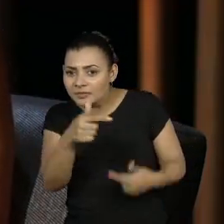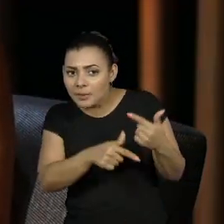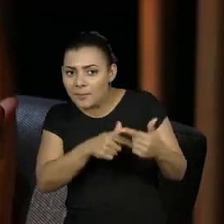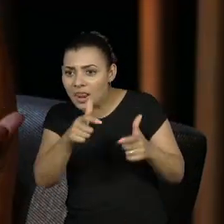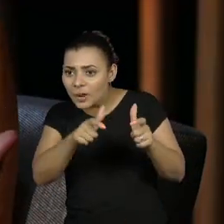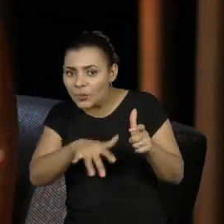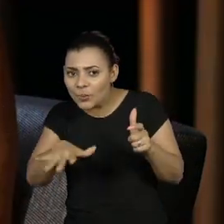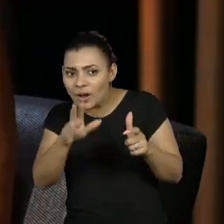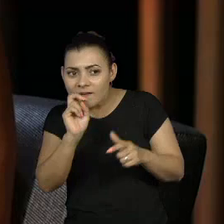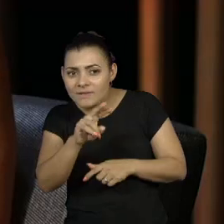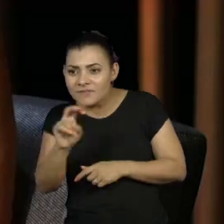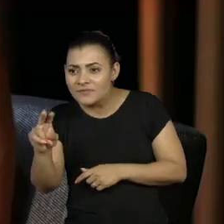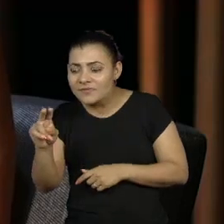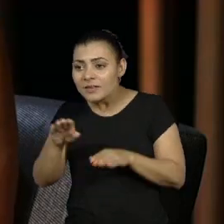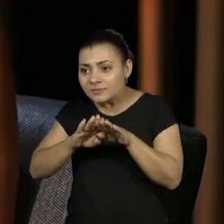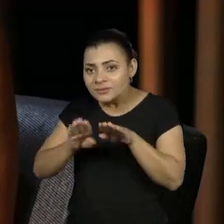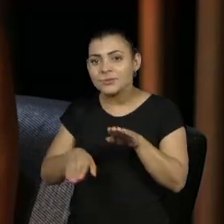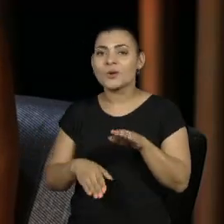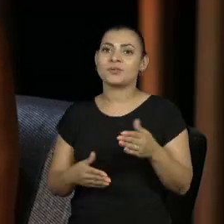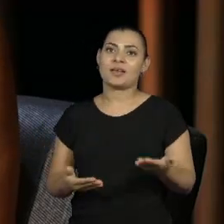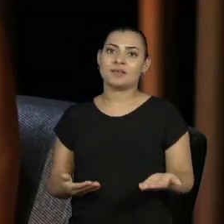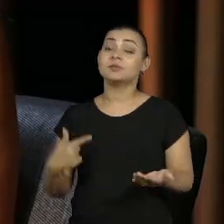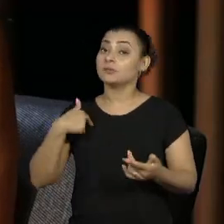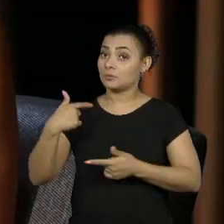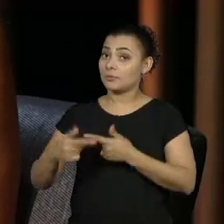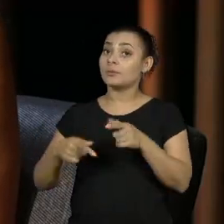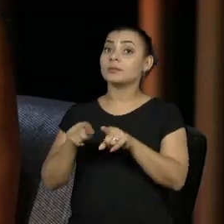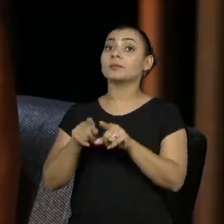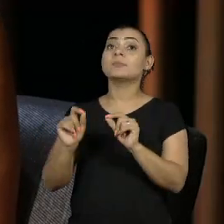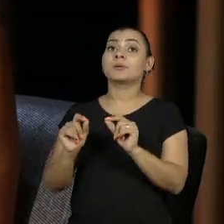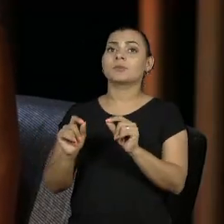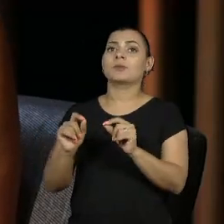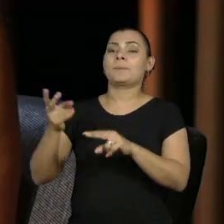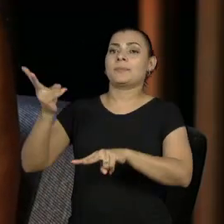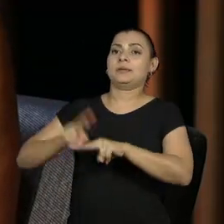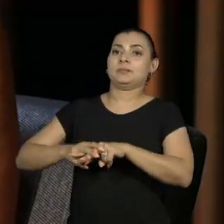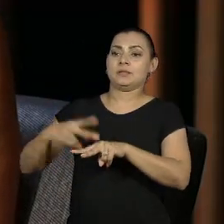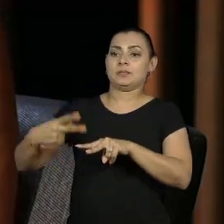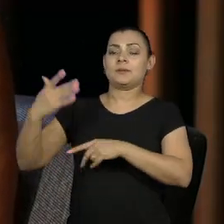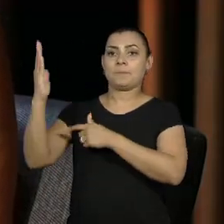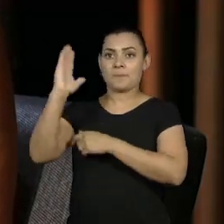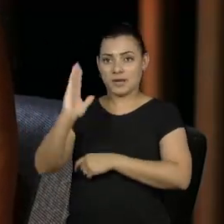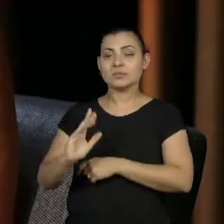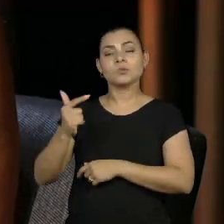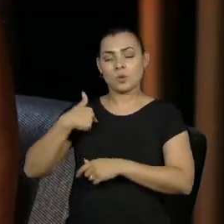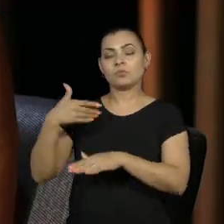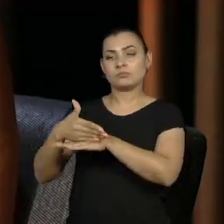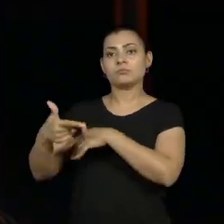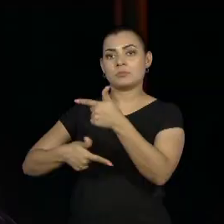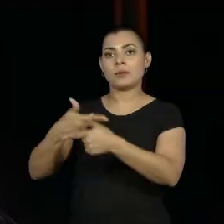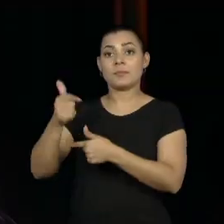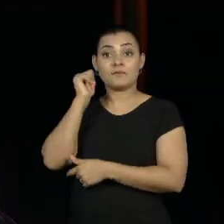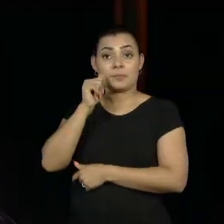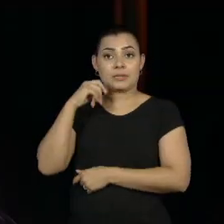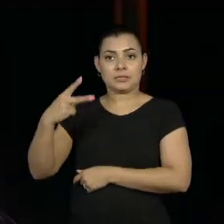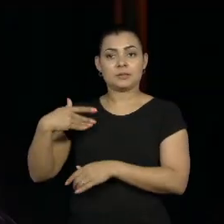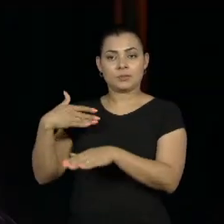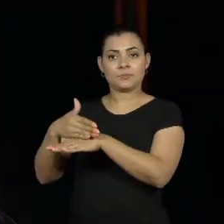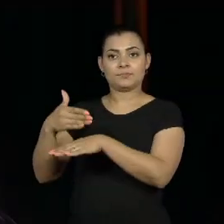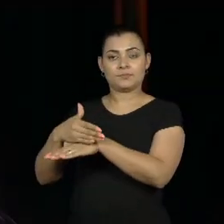lugares você vive a o trabalho em clubes de leitura nas penitenciárias brasileiras femininas